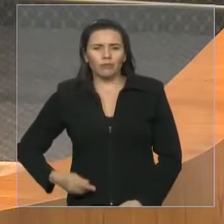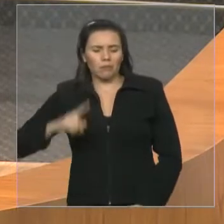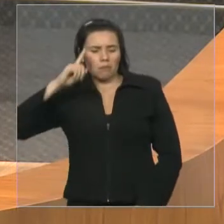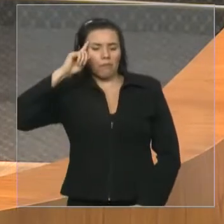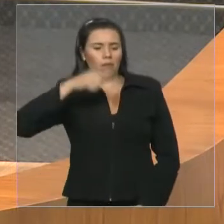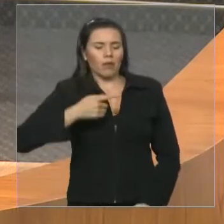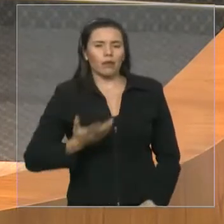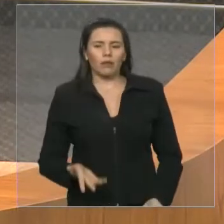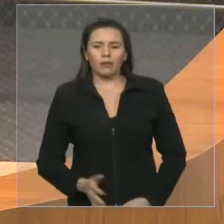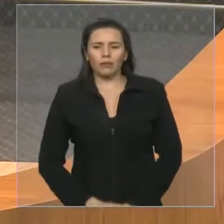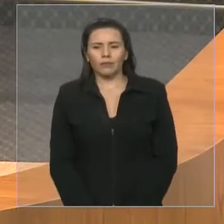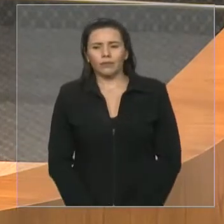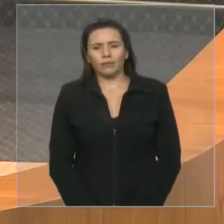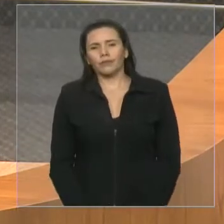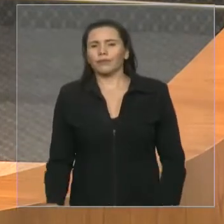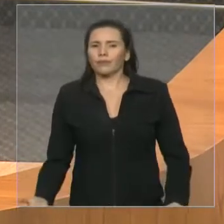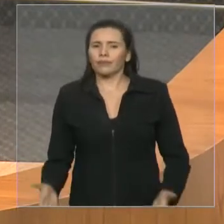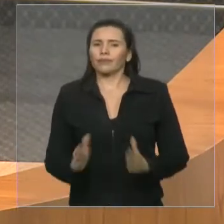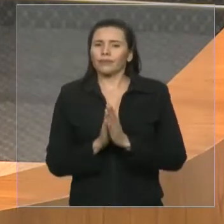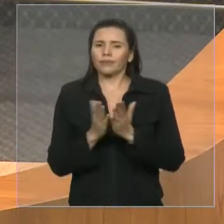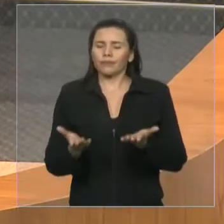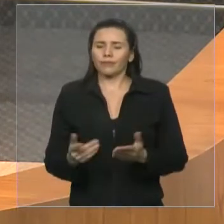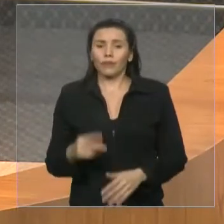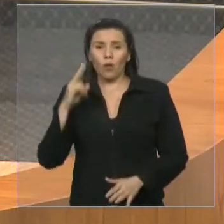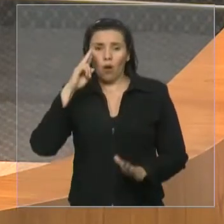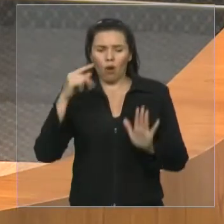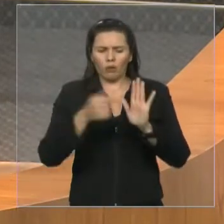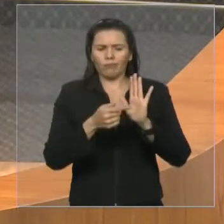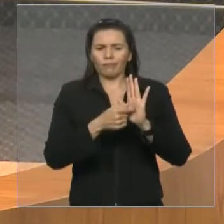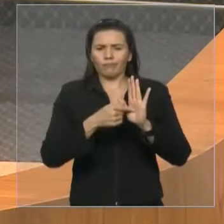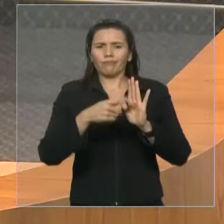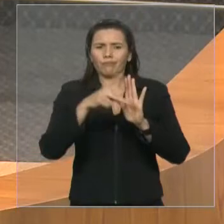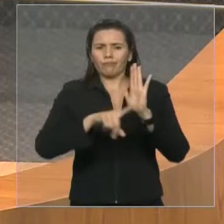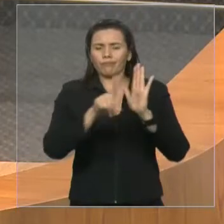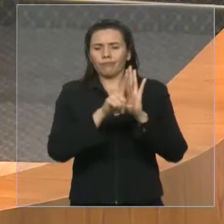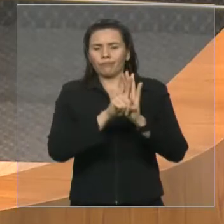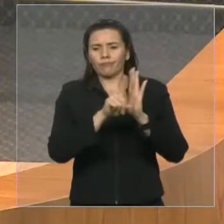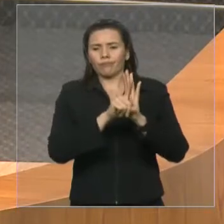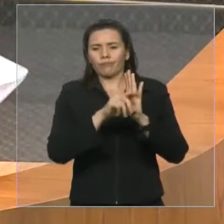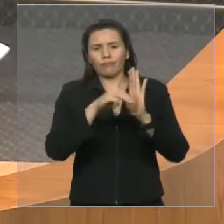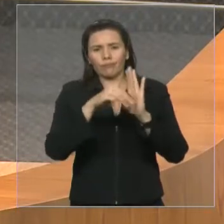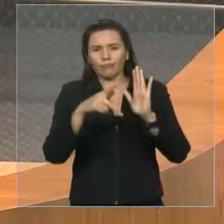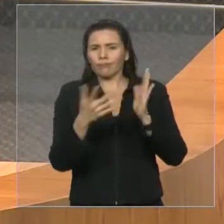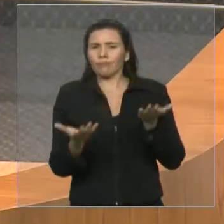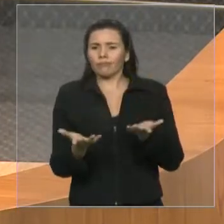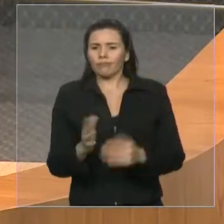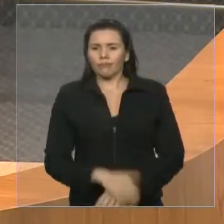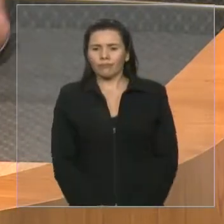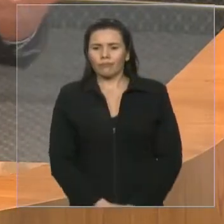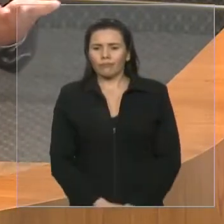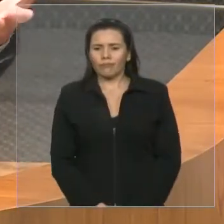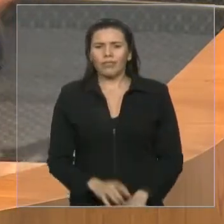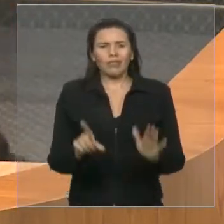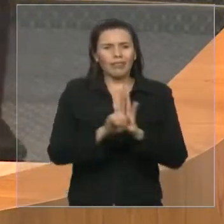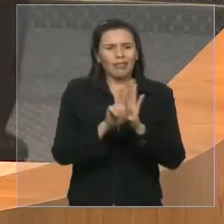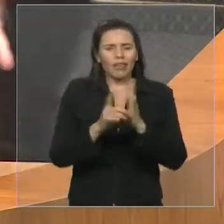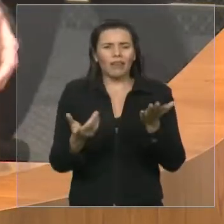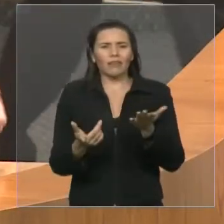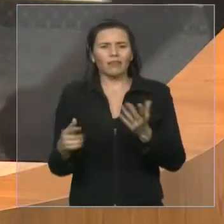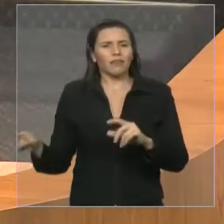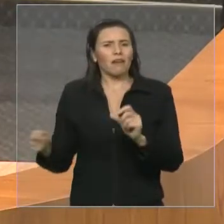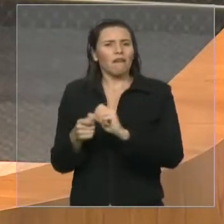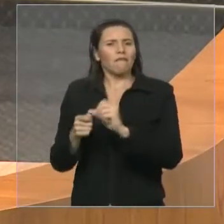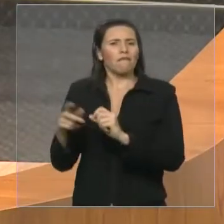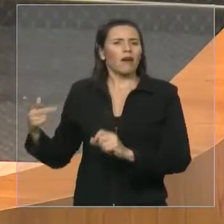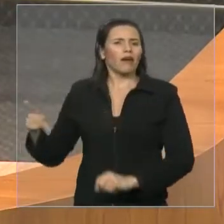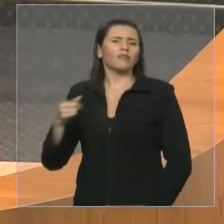forte, você pode ter certeza. Era pouco. Agora faz o que quer, passa a ser lei. Aí, respalda.